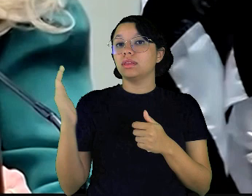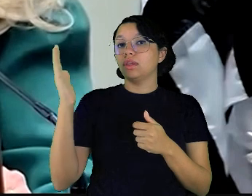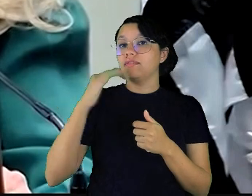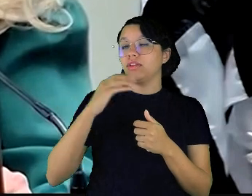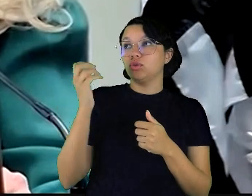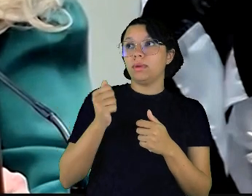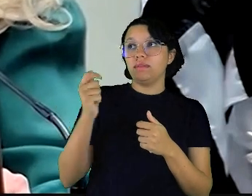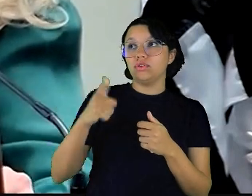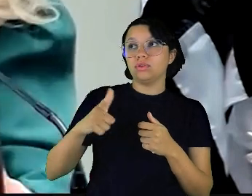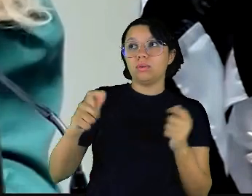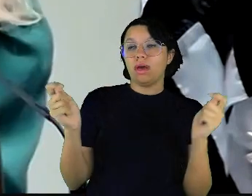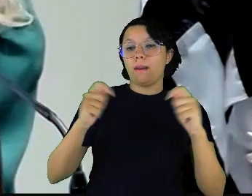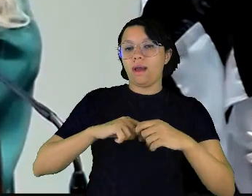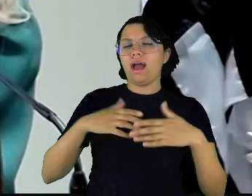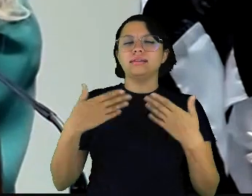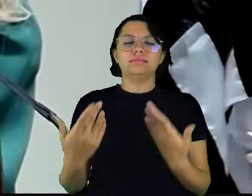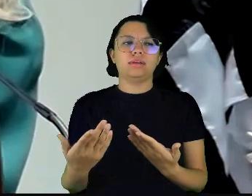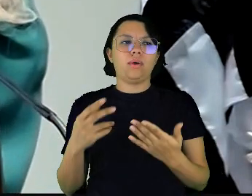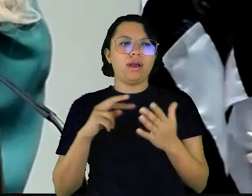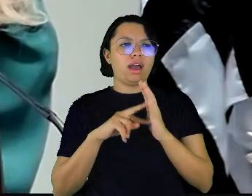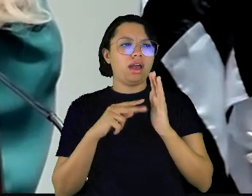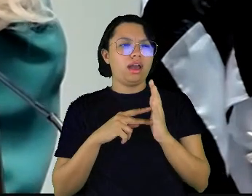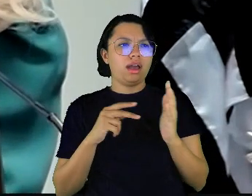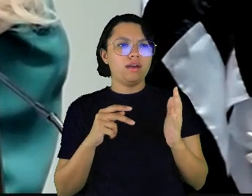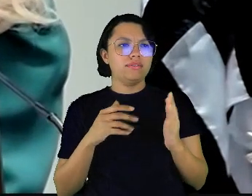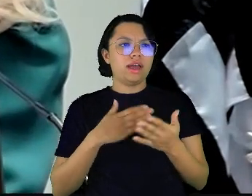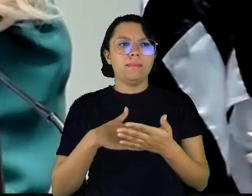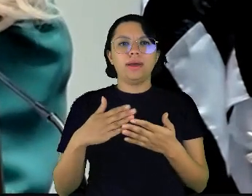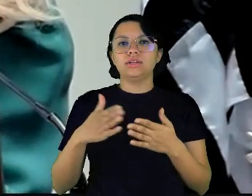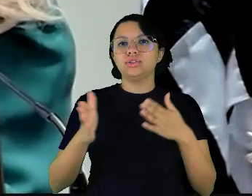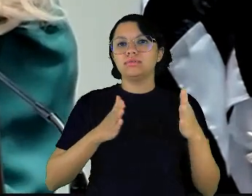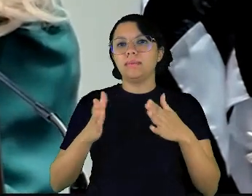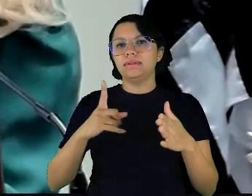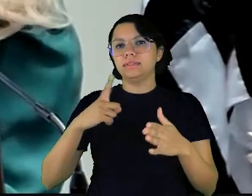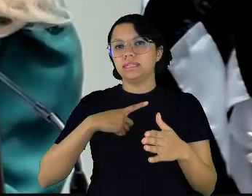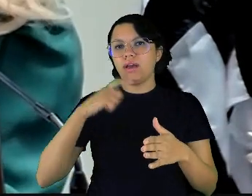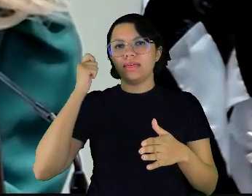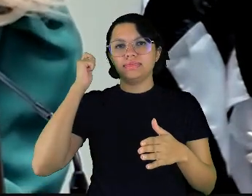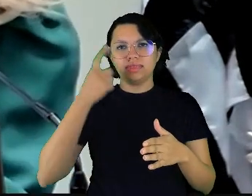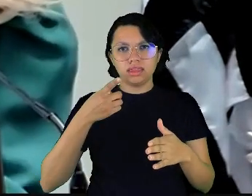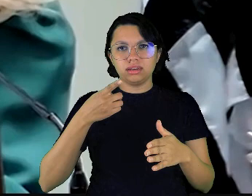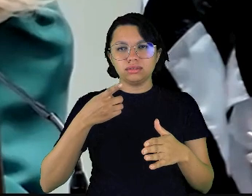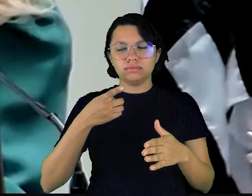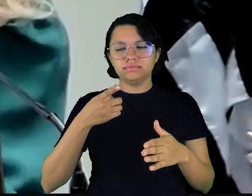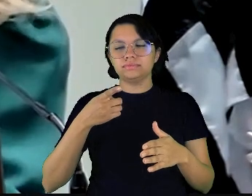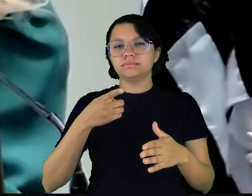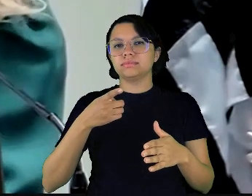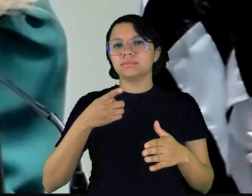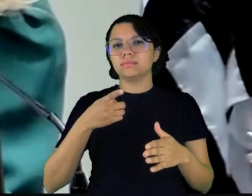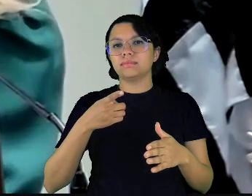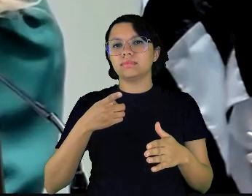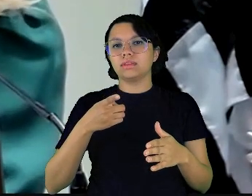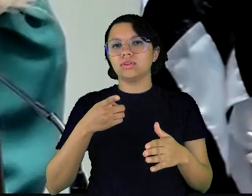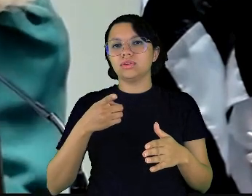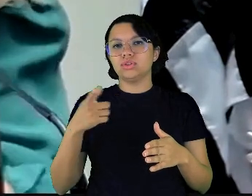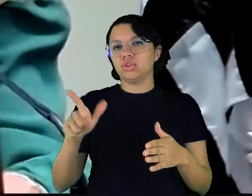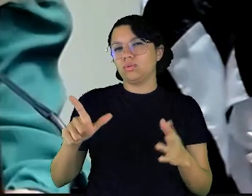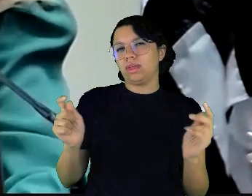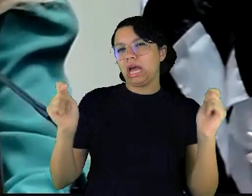de incapacidade. Então, quer dizer, a partir do momento que nós temos a decretação de uma